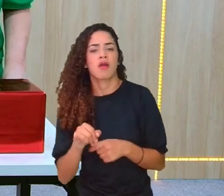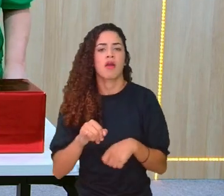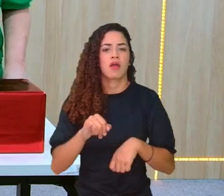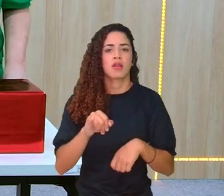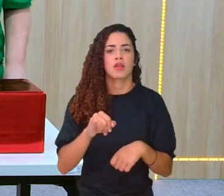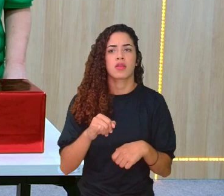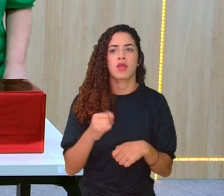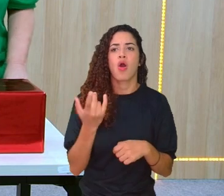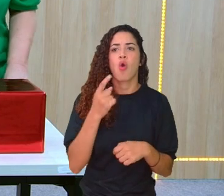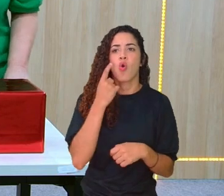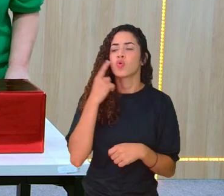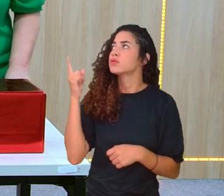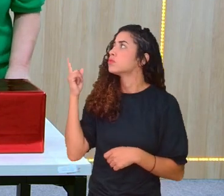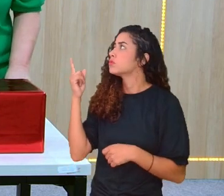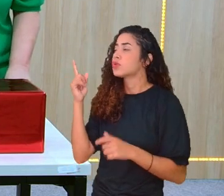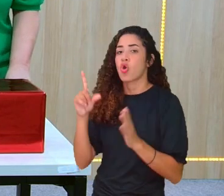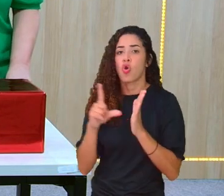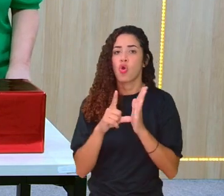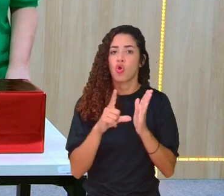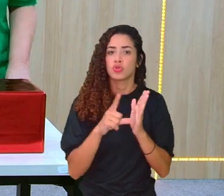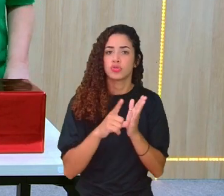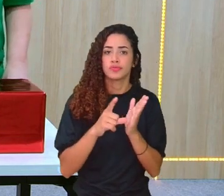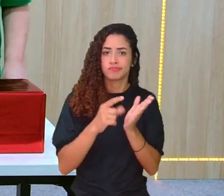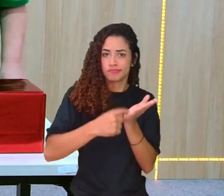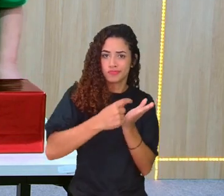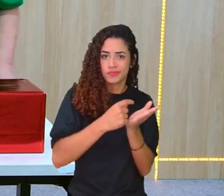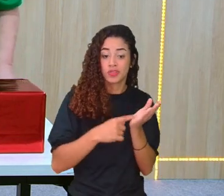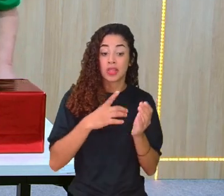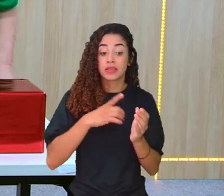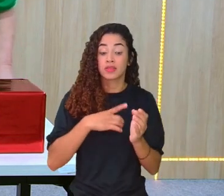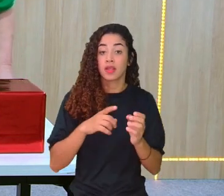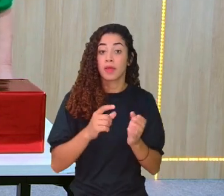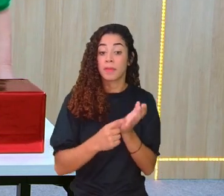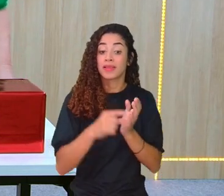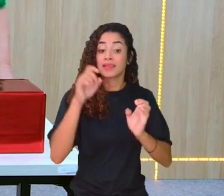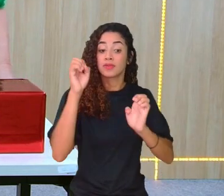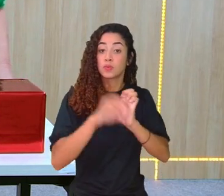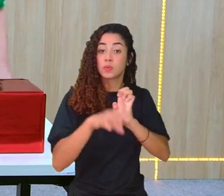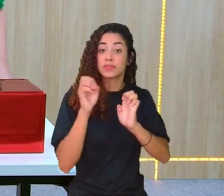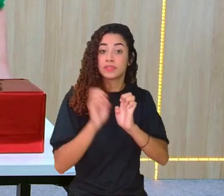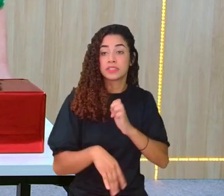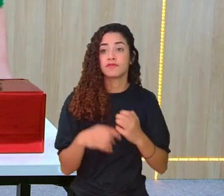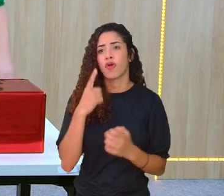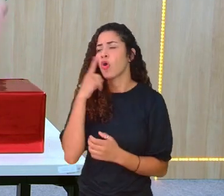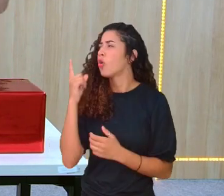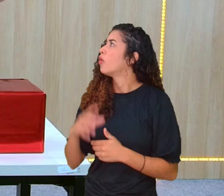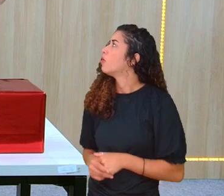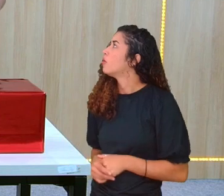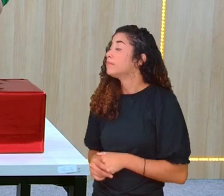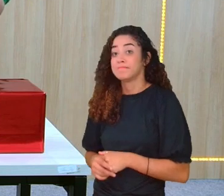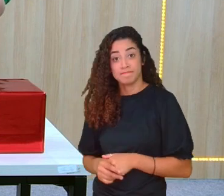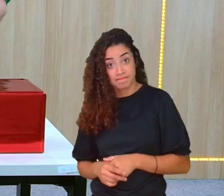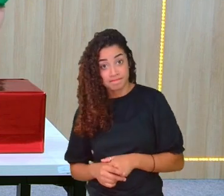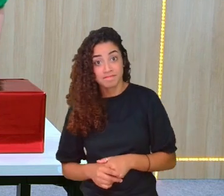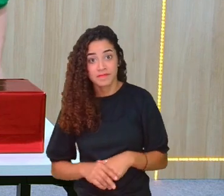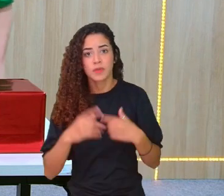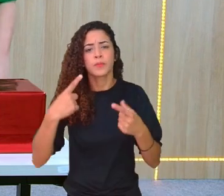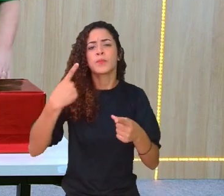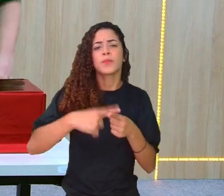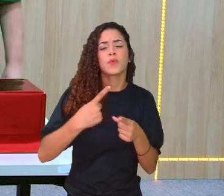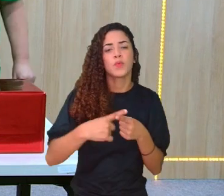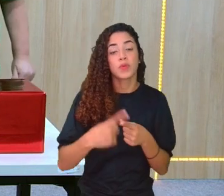aplicativo do teu celular e baixa o Educa Recife. Por quê? Porque neste